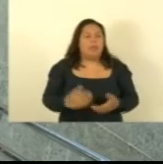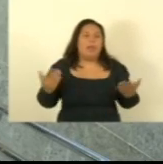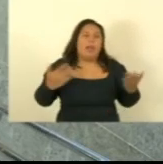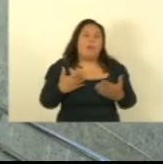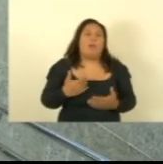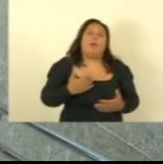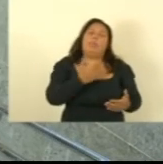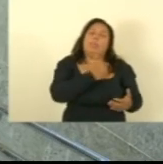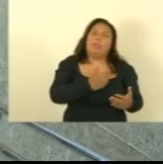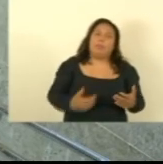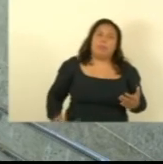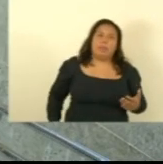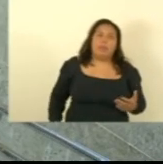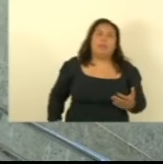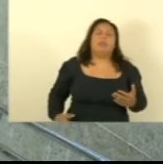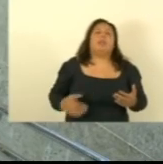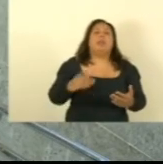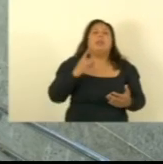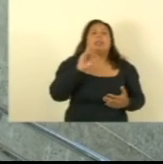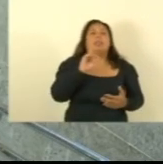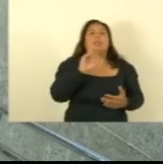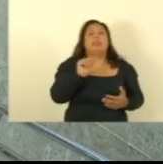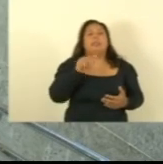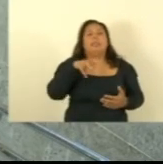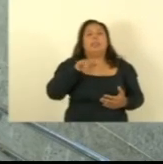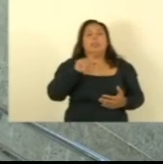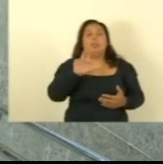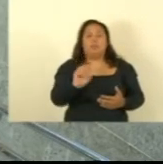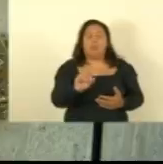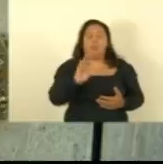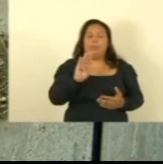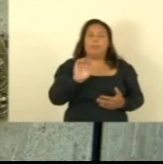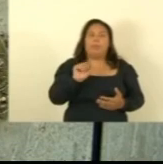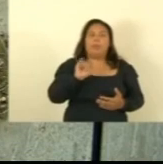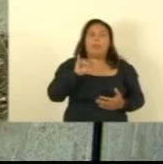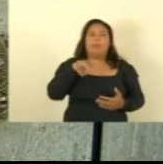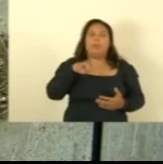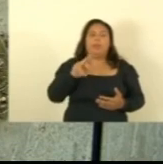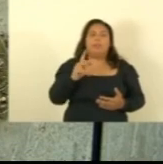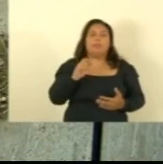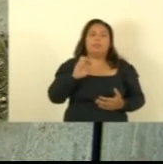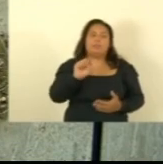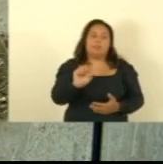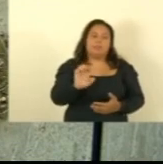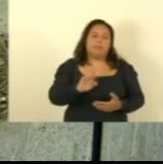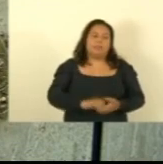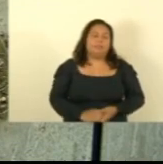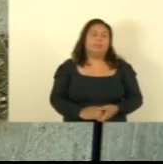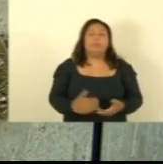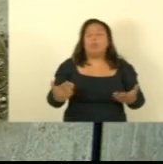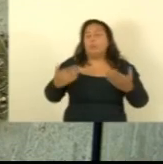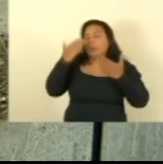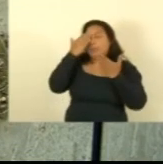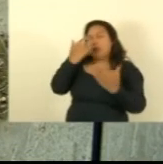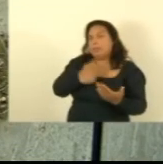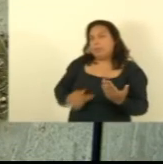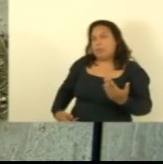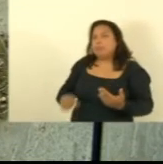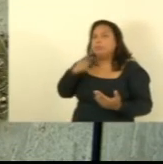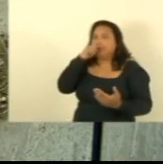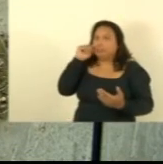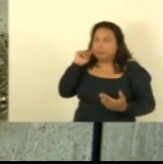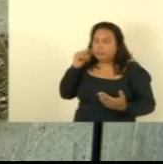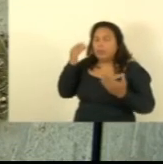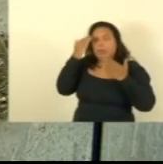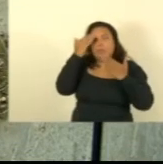deputado delegado doutor Danilo Baense, por favor. Boa tarde, presidente, capitão Assunção, boa tarde, senhores deputados e